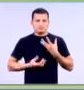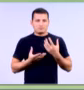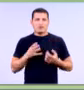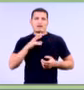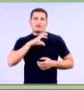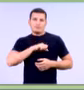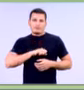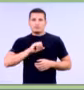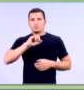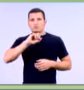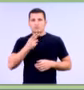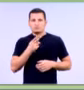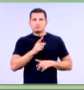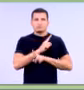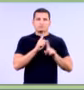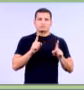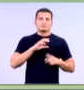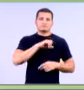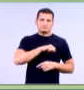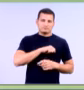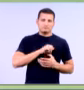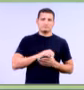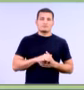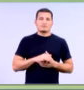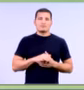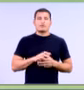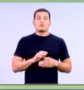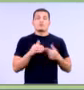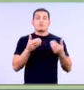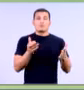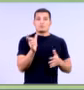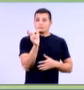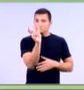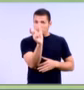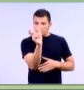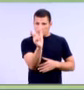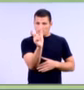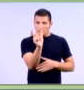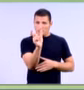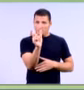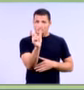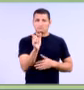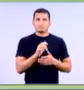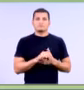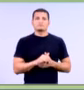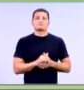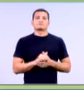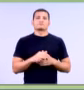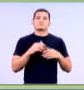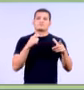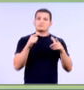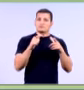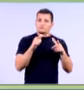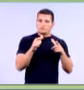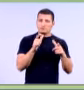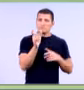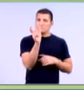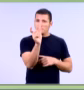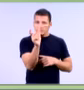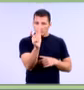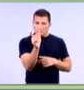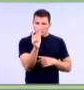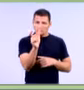a questão. Eis a questão. Quando a palavra ela é evidenciada, o trabalho, o labor com a